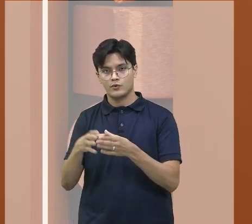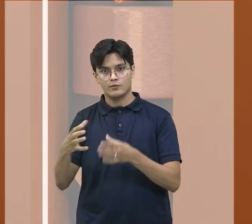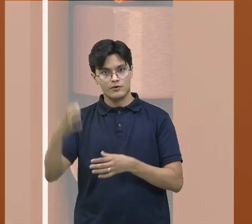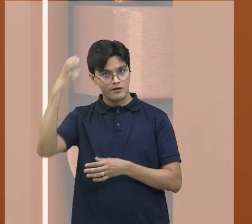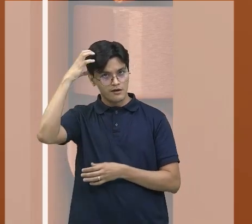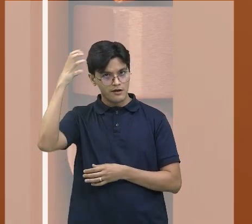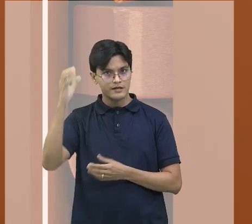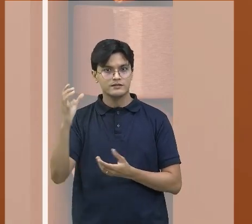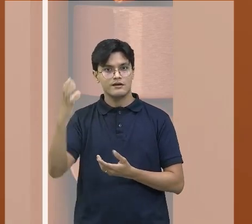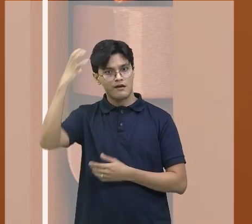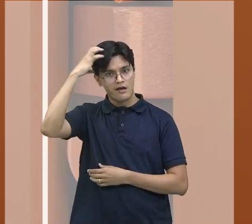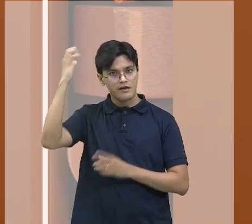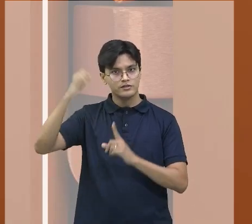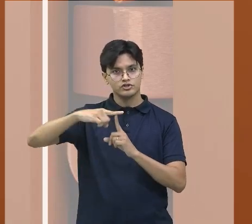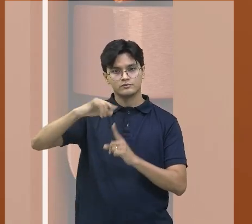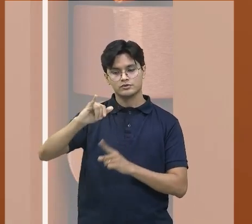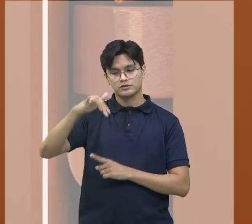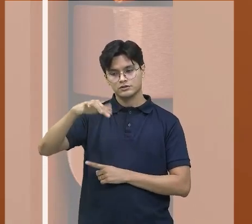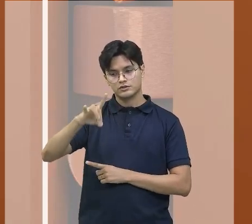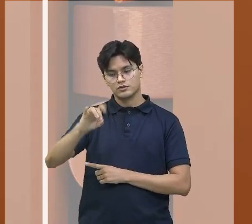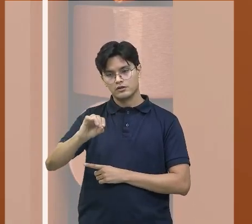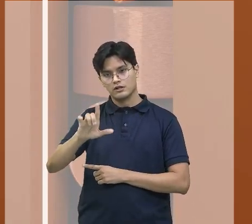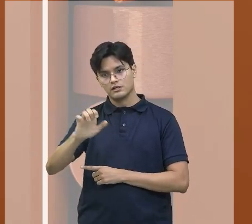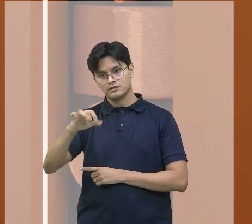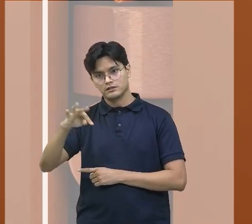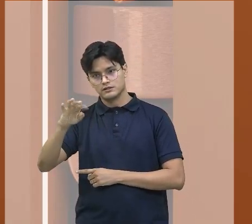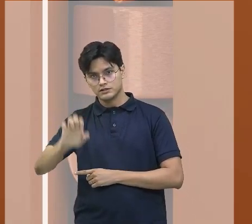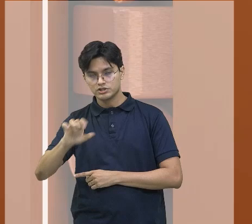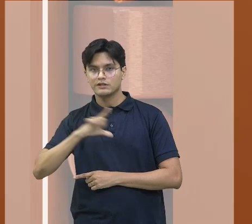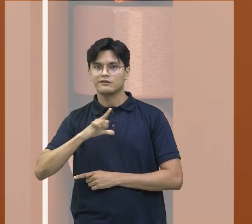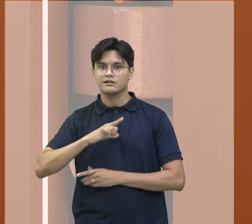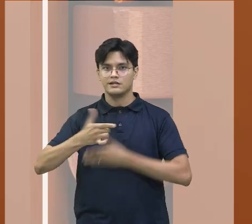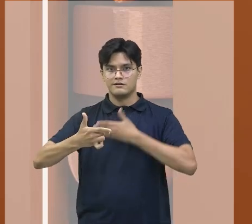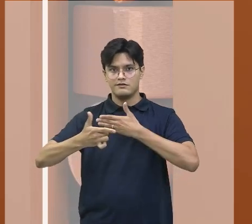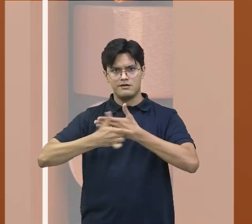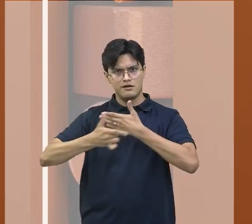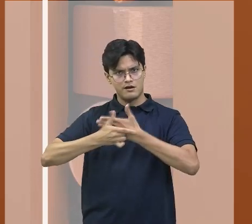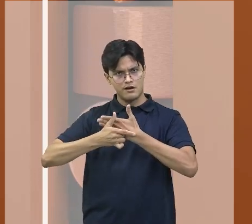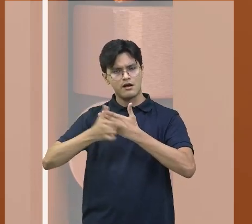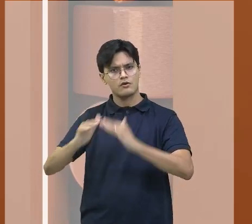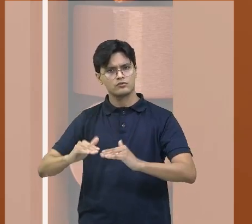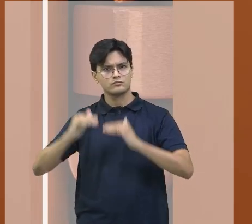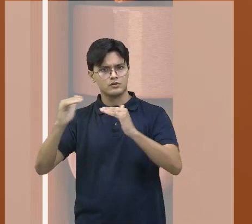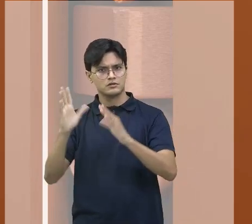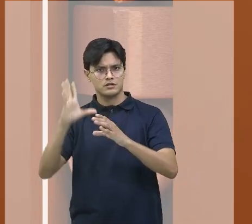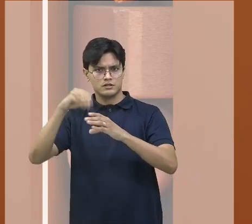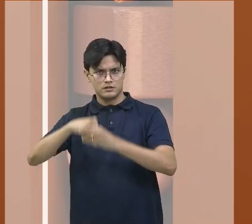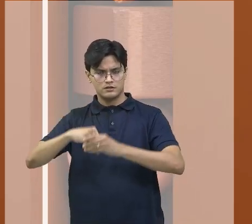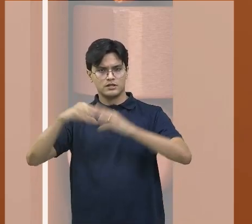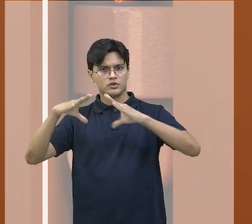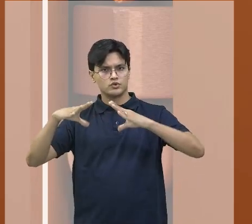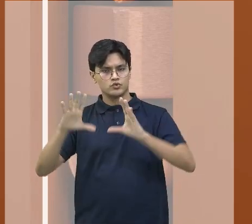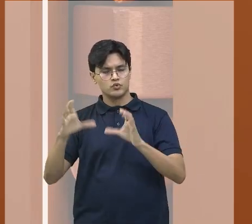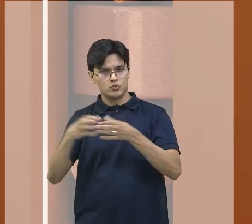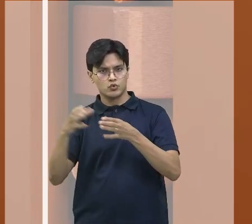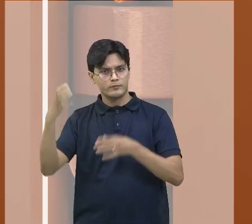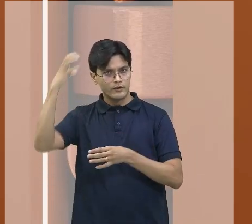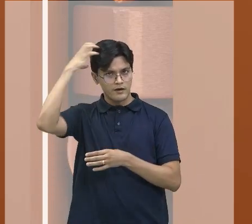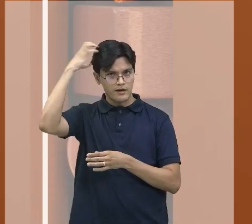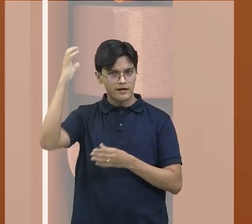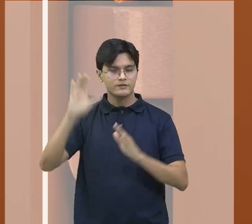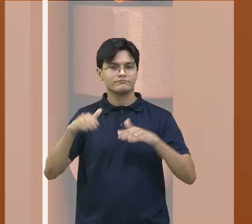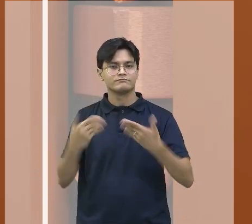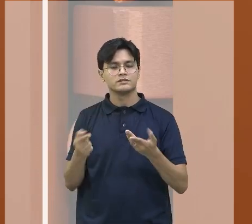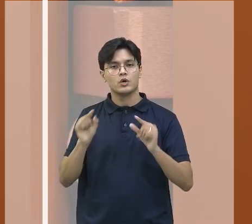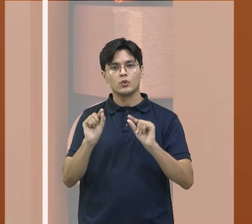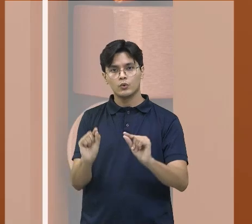São eles que vão ali tendo, né, cargos, altos cargos, então, dentro do reino dos merovíngios, eles vão, então,